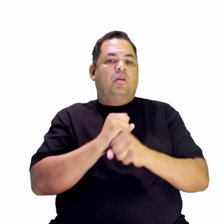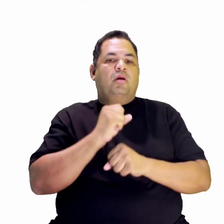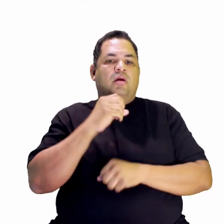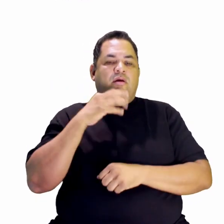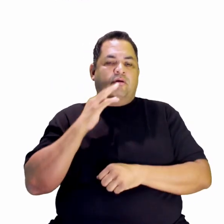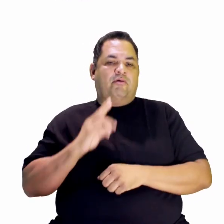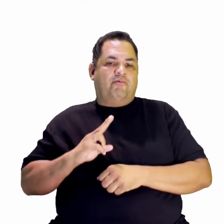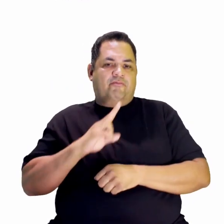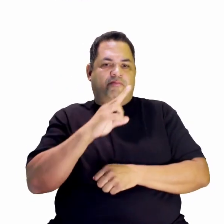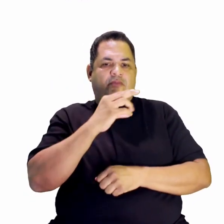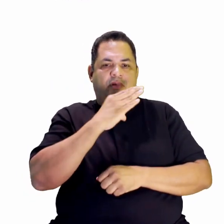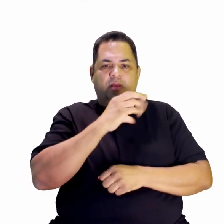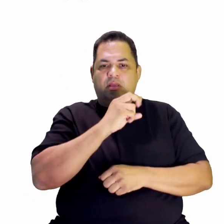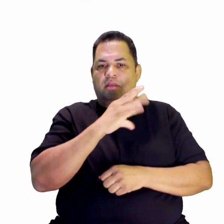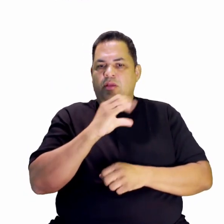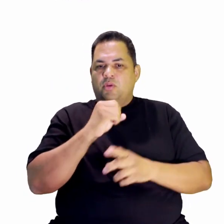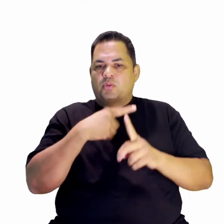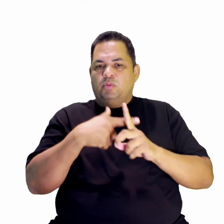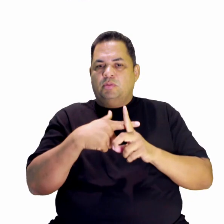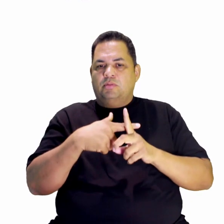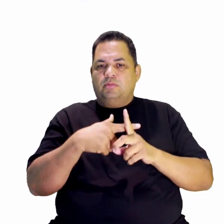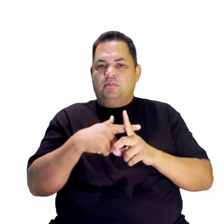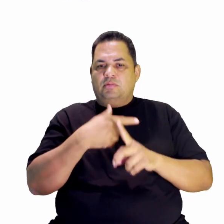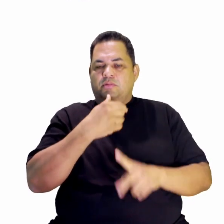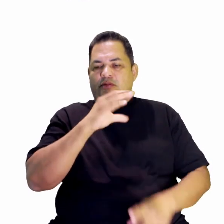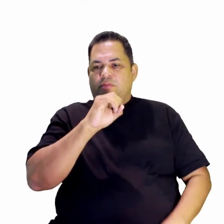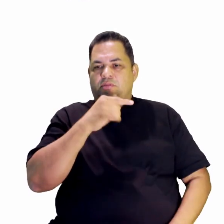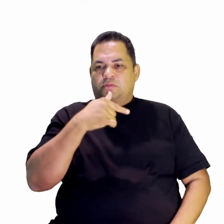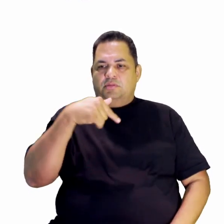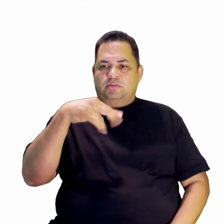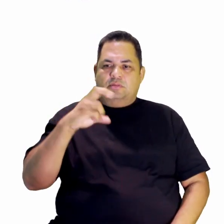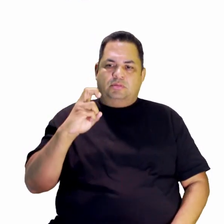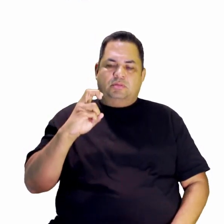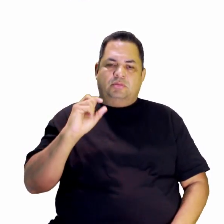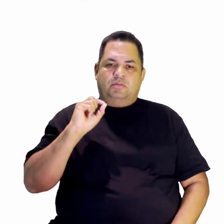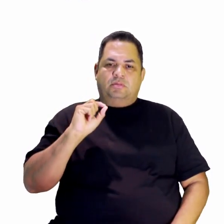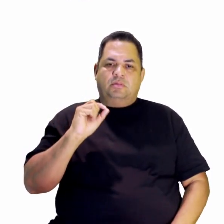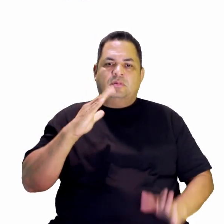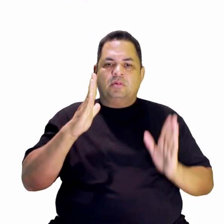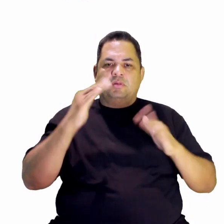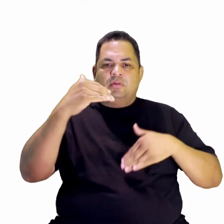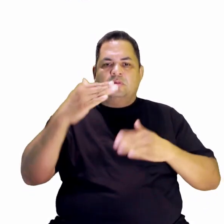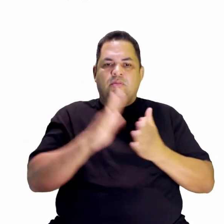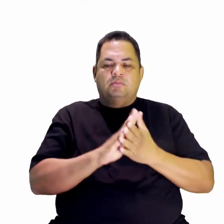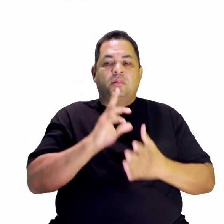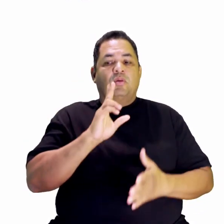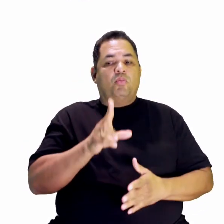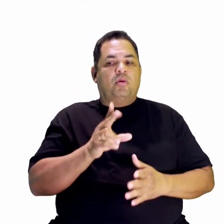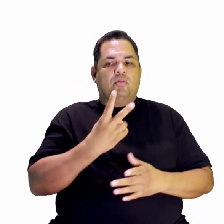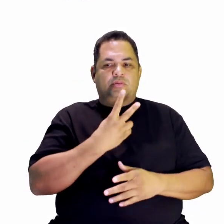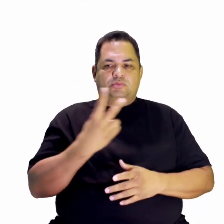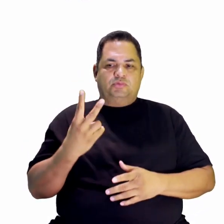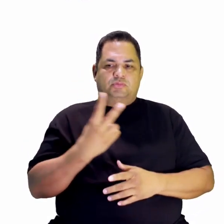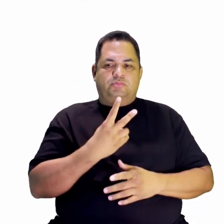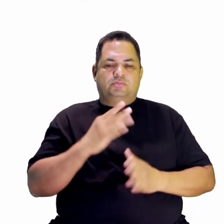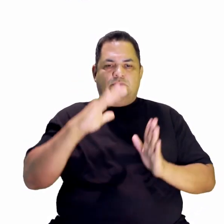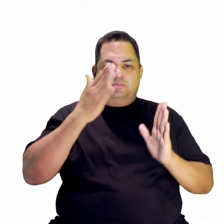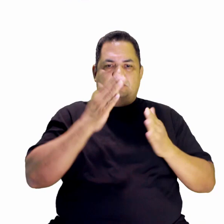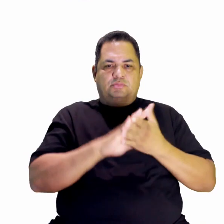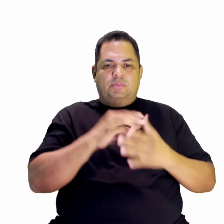força é massa, que é 500 das caixas, vezes 0,75. O que acontece com a caixa acontece com a outra, né? Então,